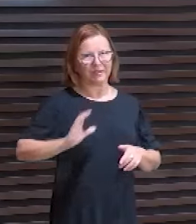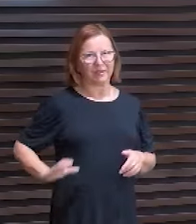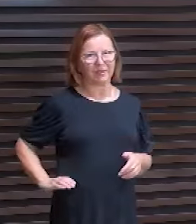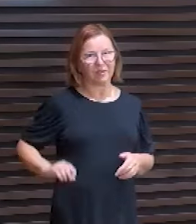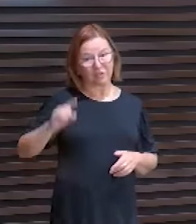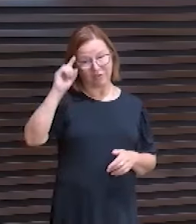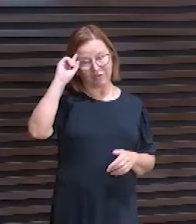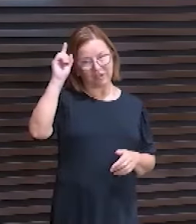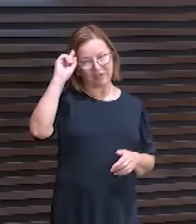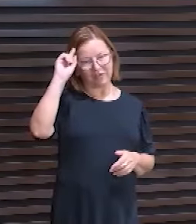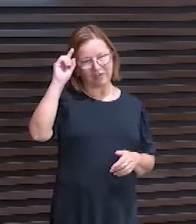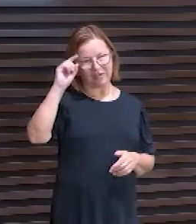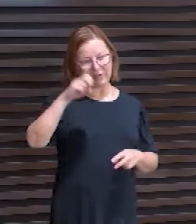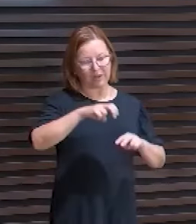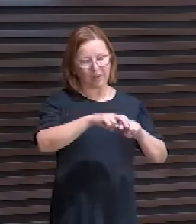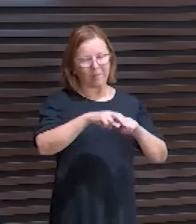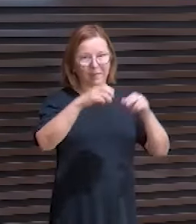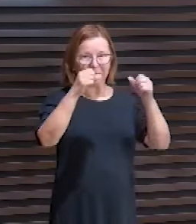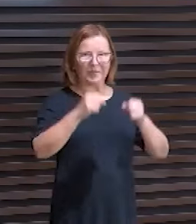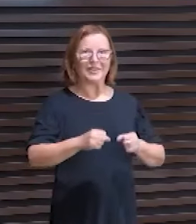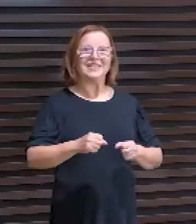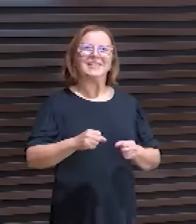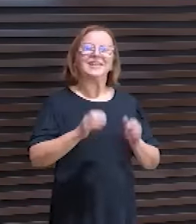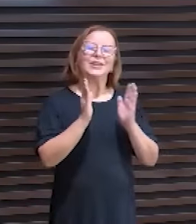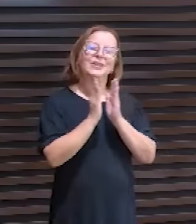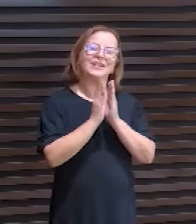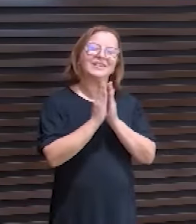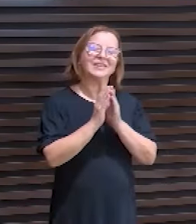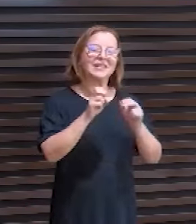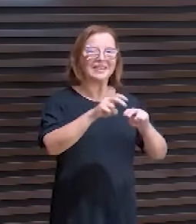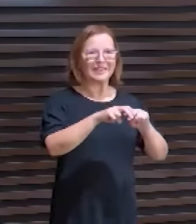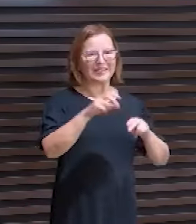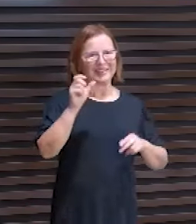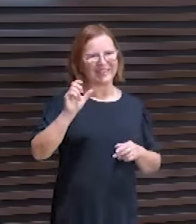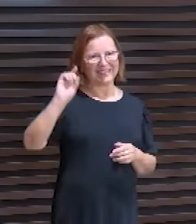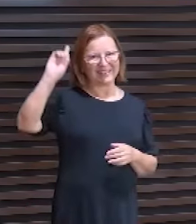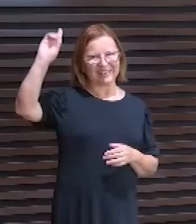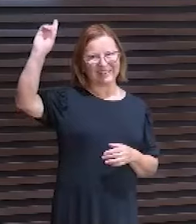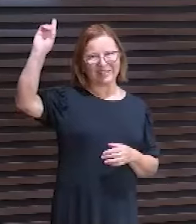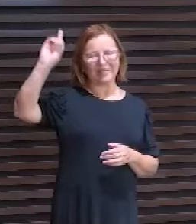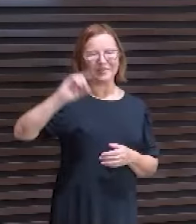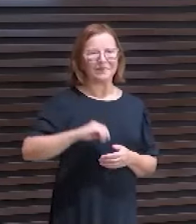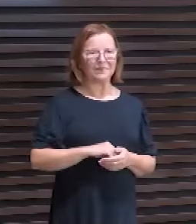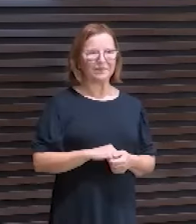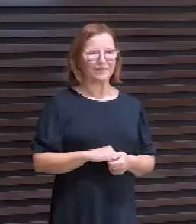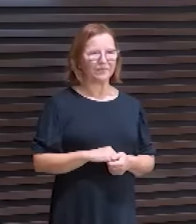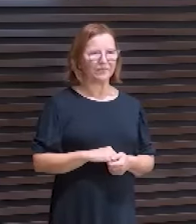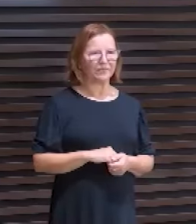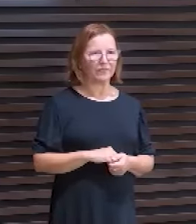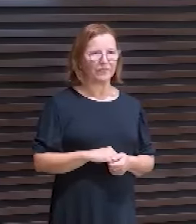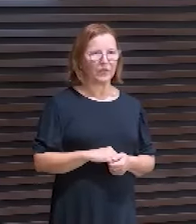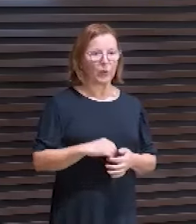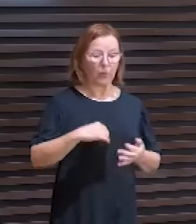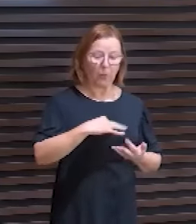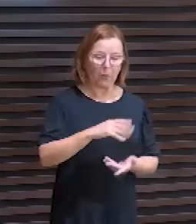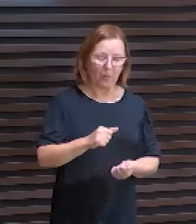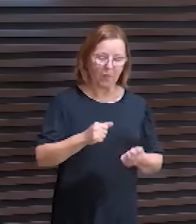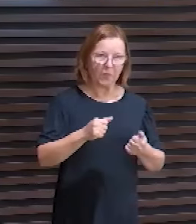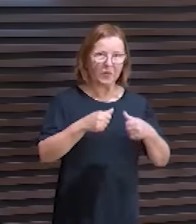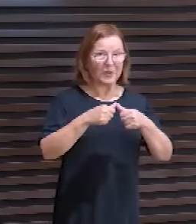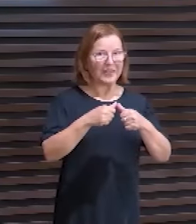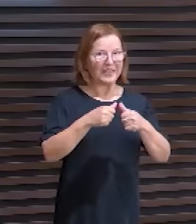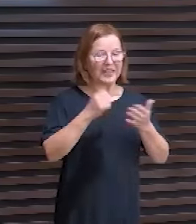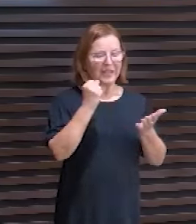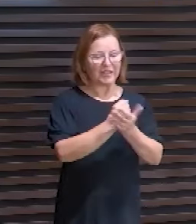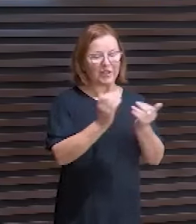disso pelo Poder da Oração pela palavra de Deus o mundo está crucificado para